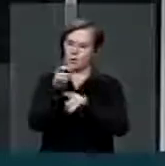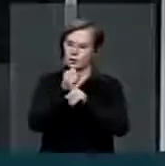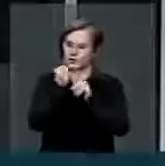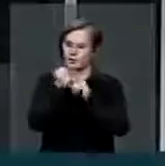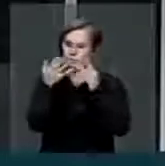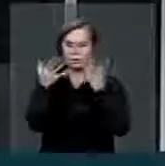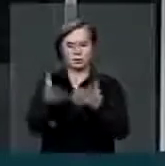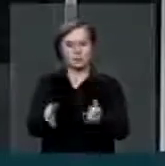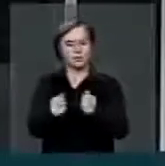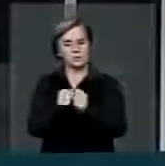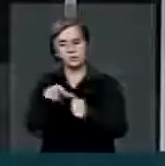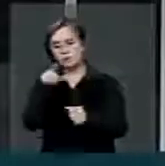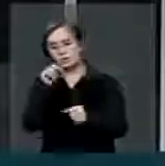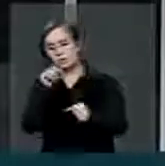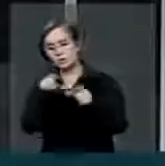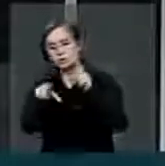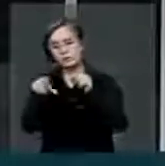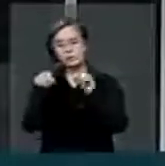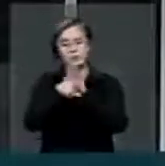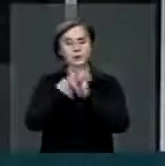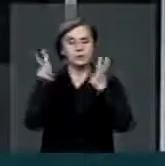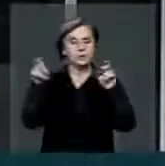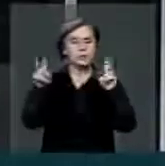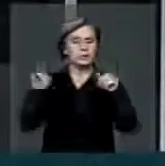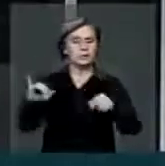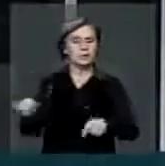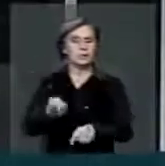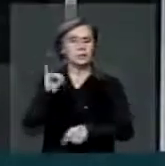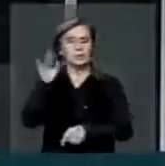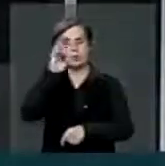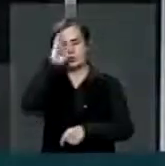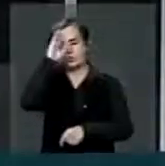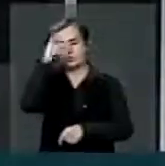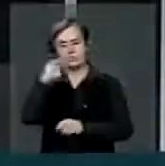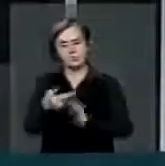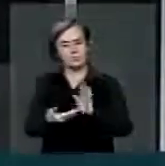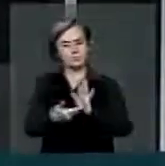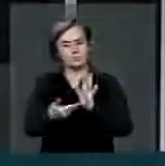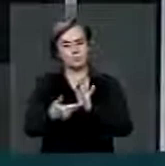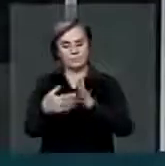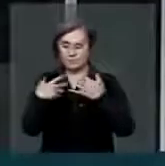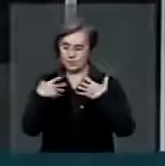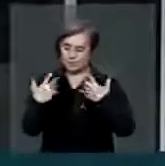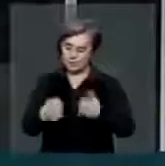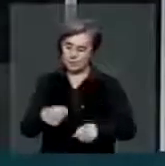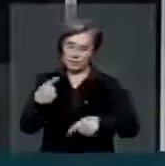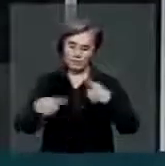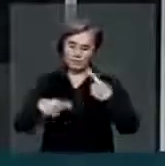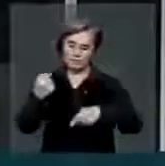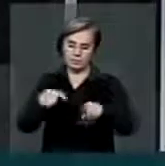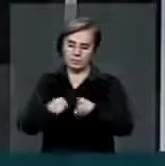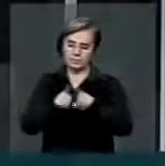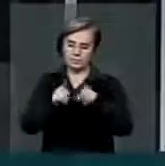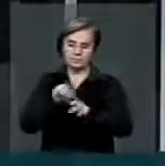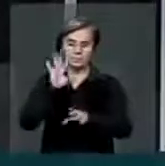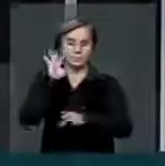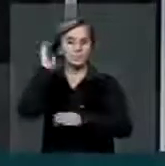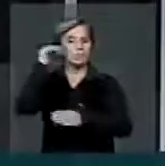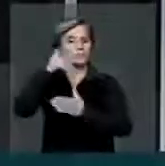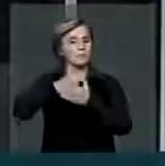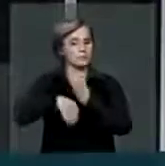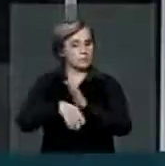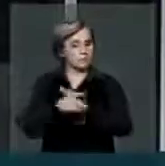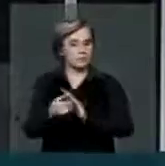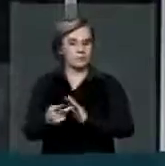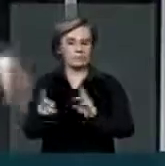para escolher temas que serão trazidos a essa casa e nós deveremos debater e deliberar acerca